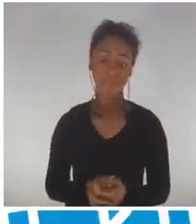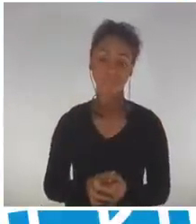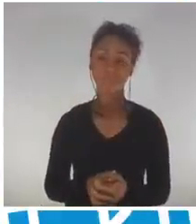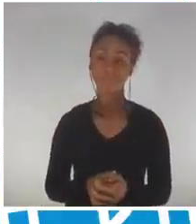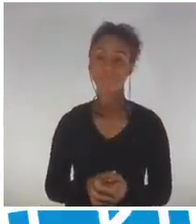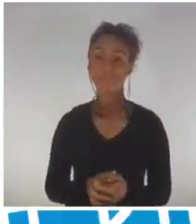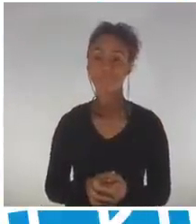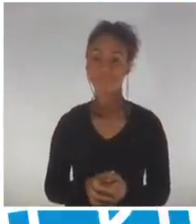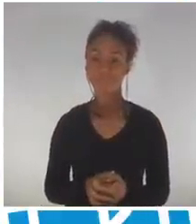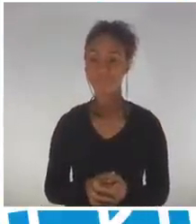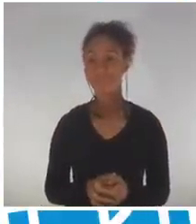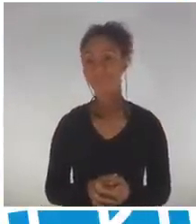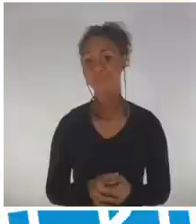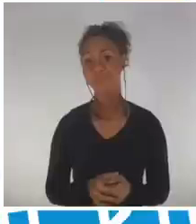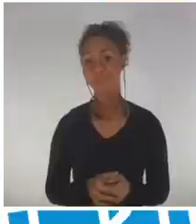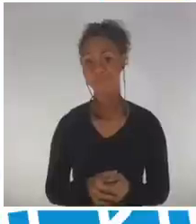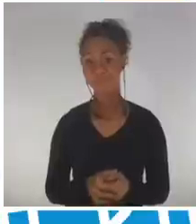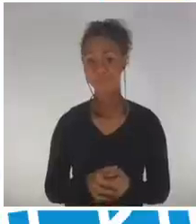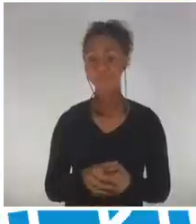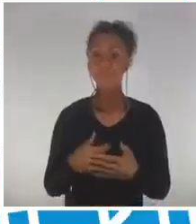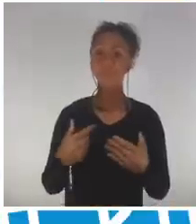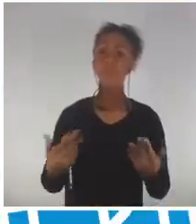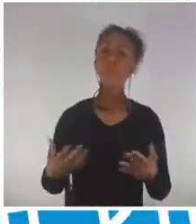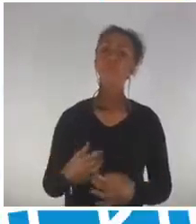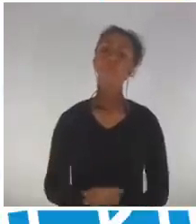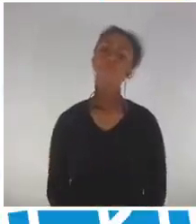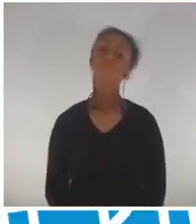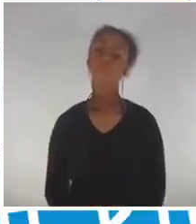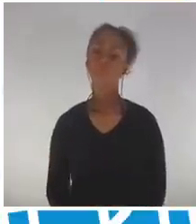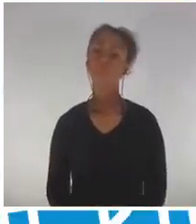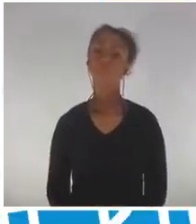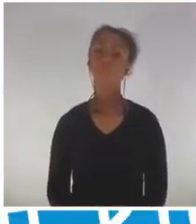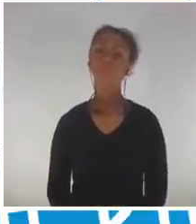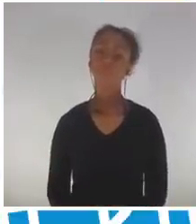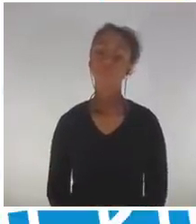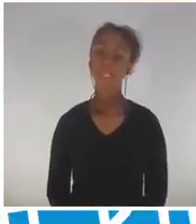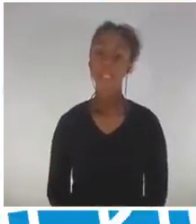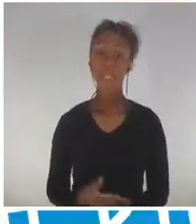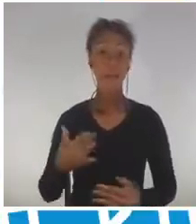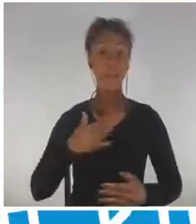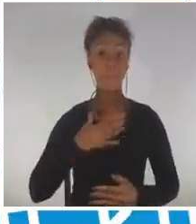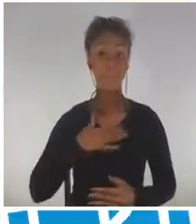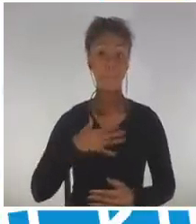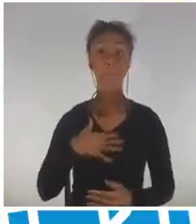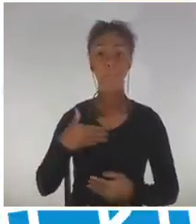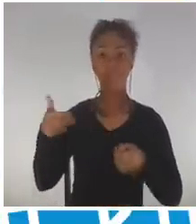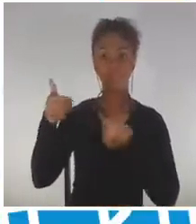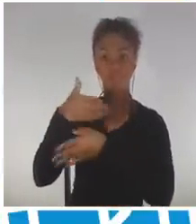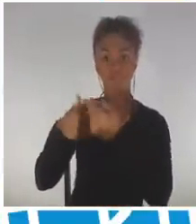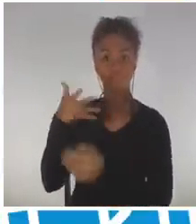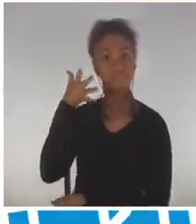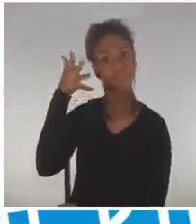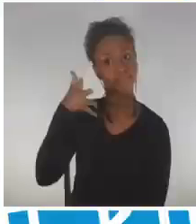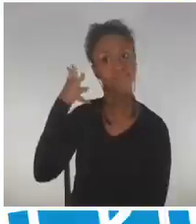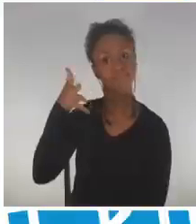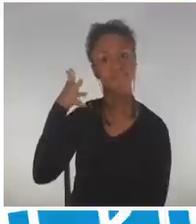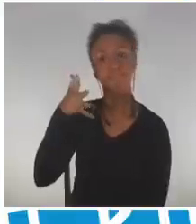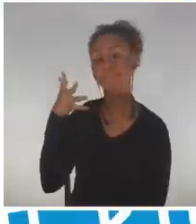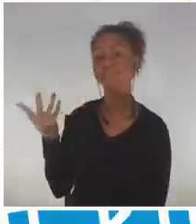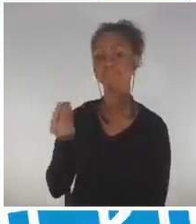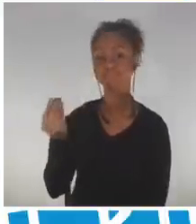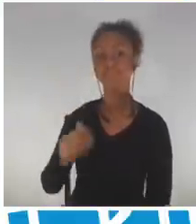vou fazer a minha apresentação com base